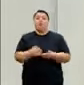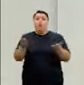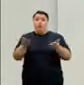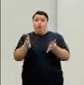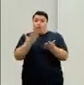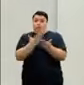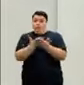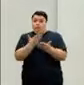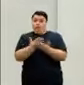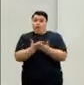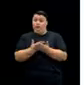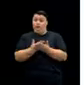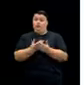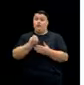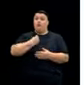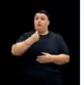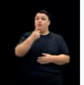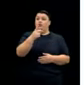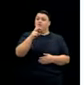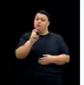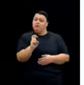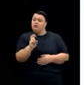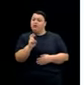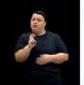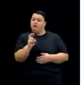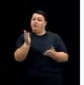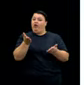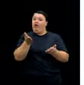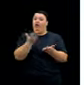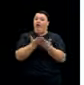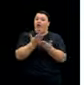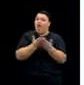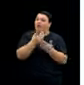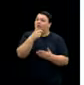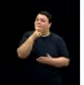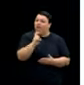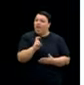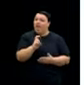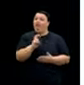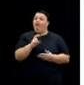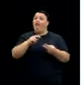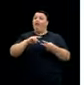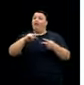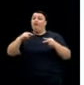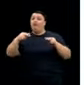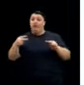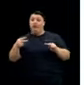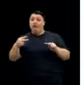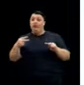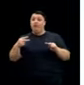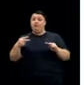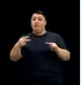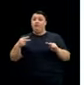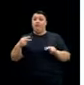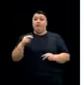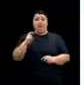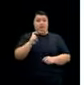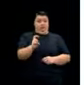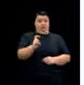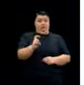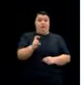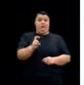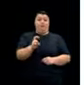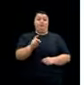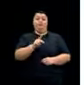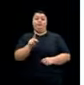aula hoje de número 15, já estamos na aula de número 15 e genética número 5. Meu